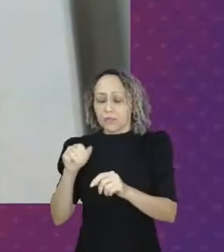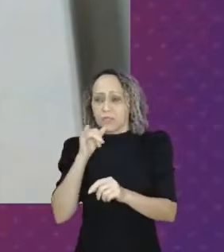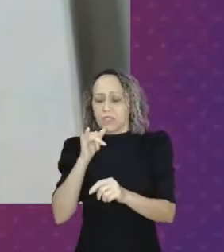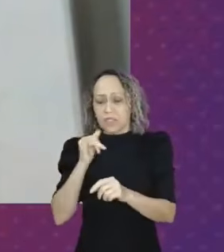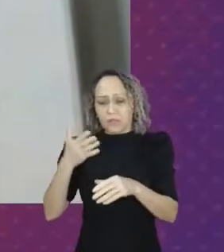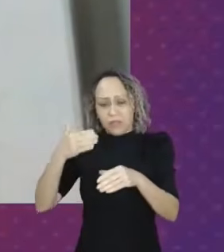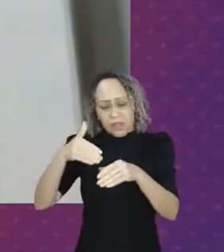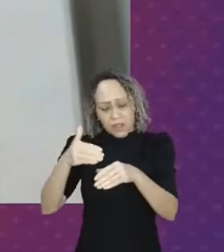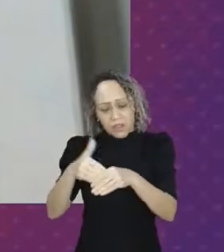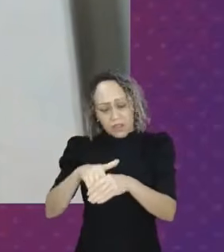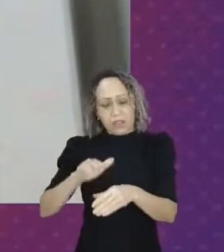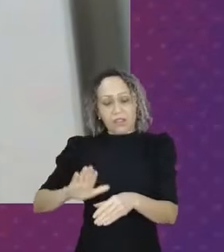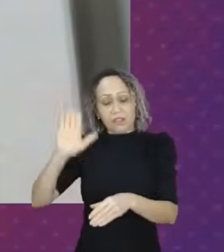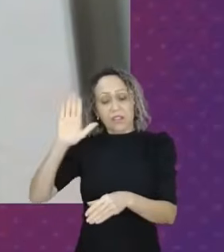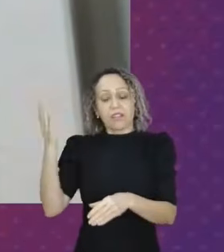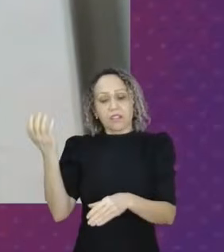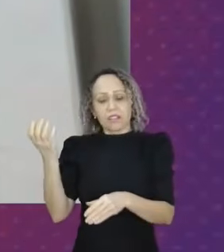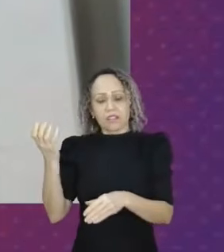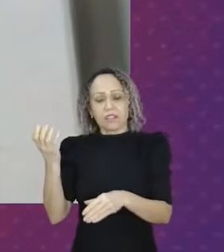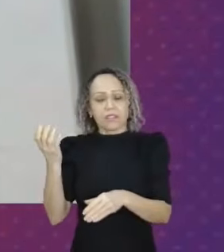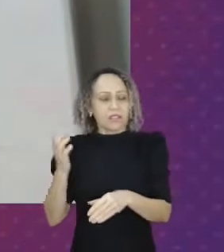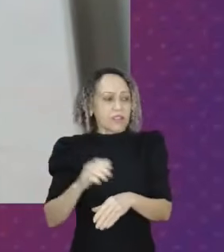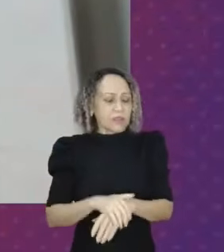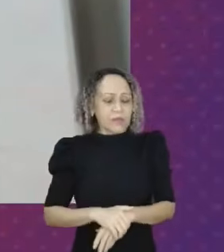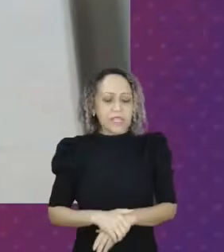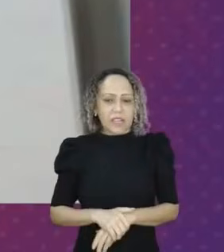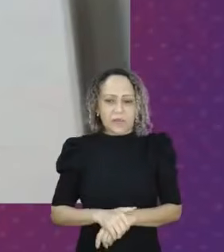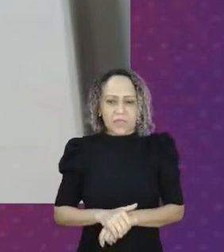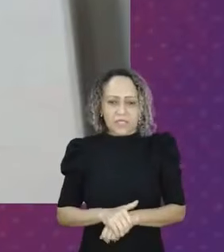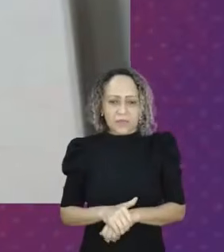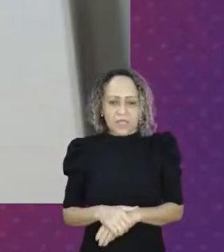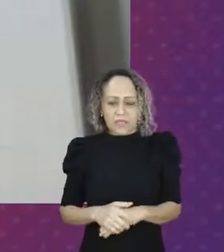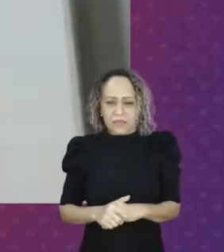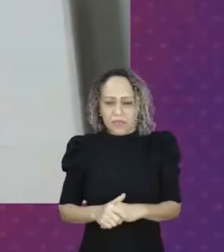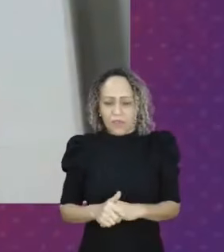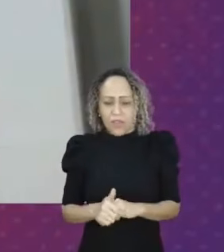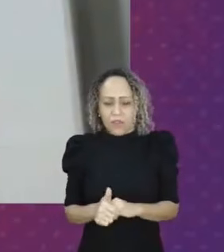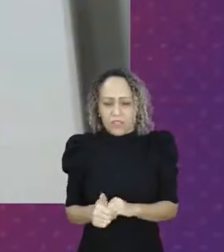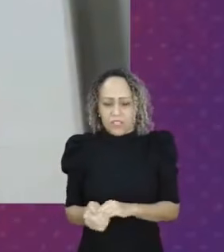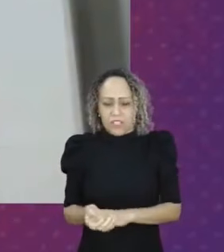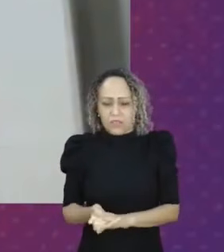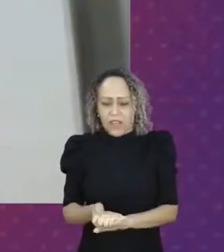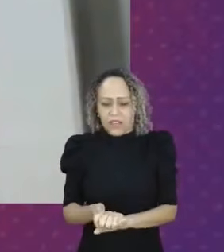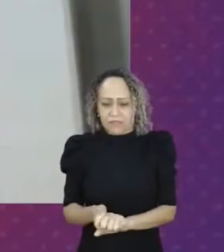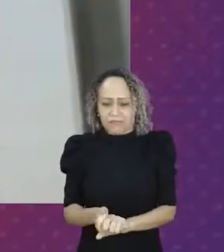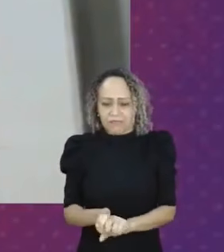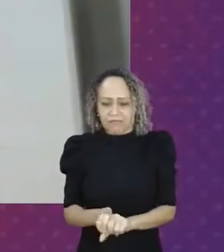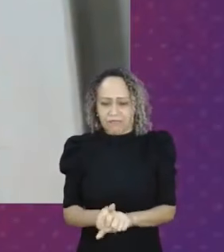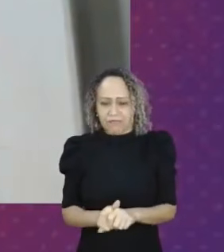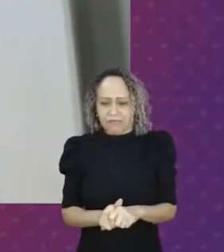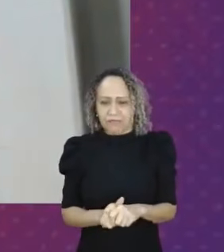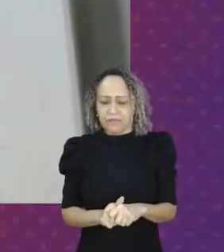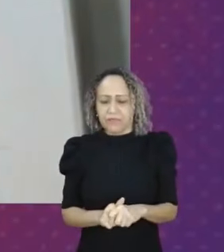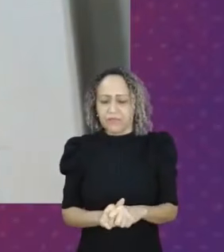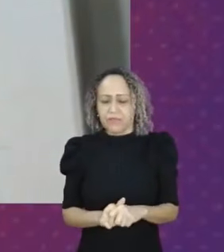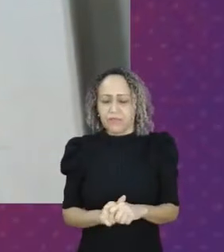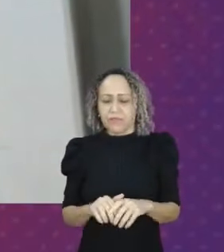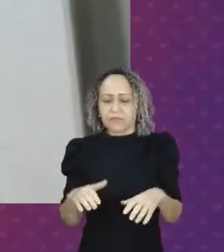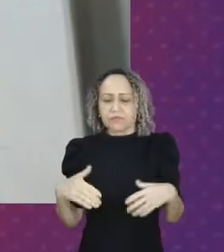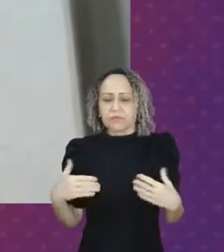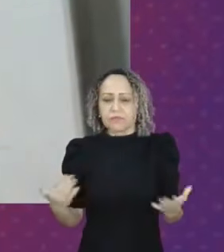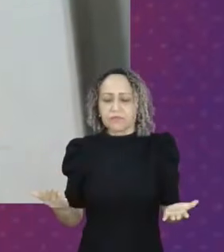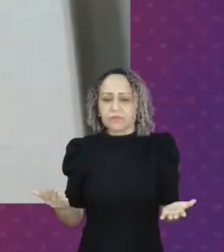política institucional, que elas não têm competência para fazer isso, porque elas têm, e tem muita, e precisa ser respeitado, isso precisa ser levado em